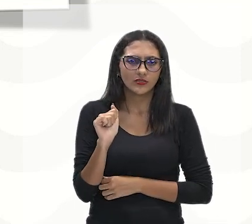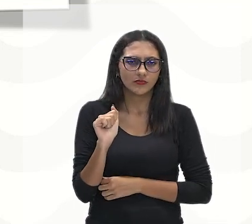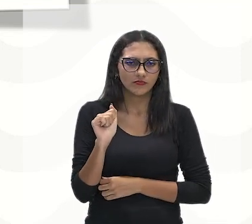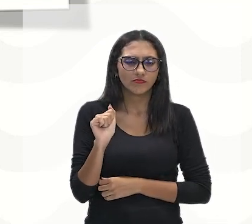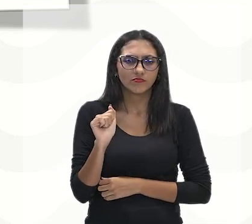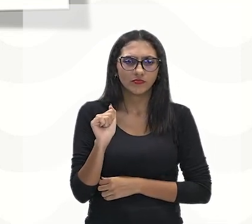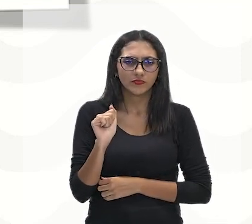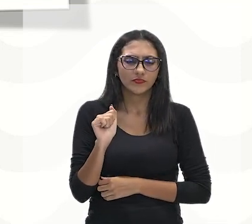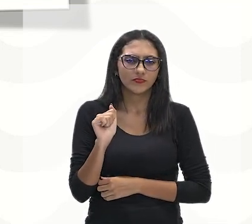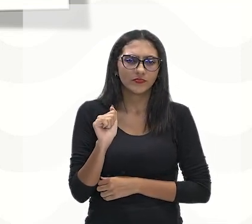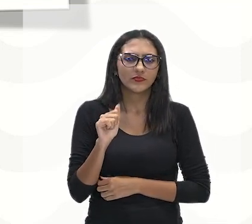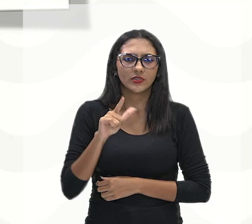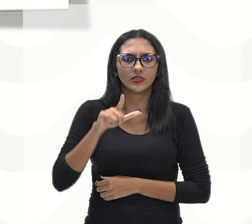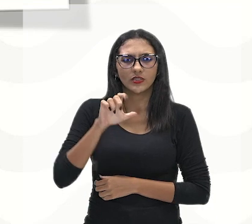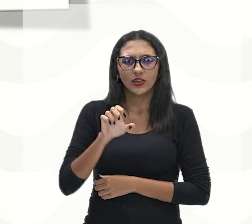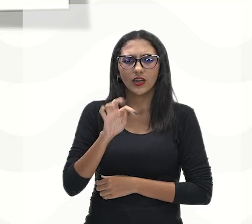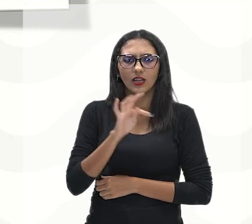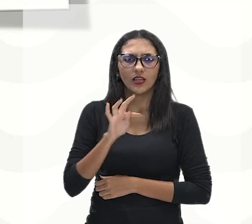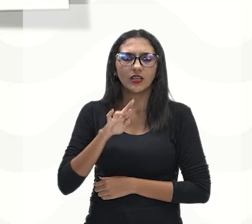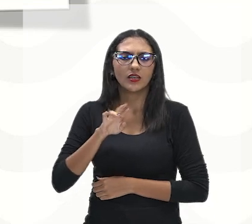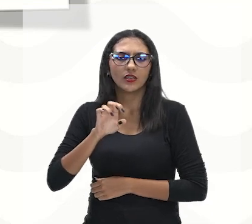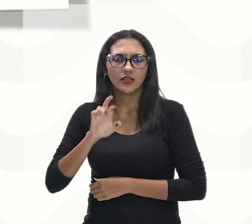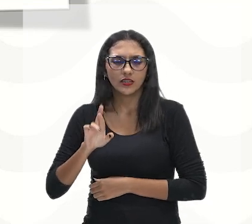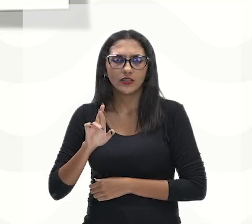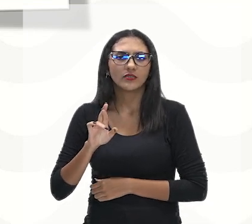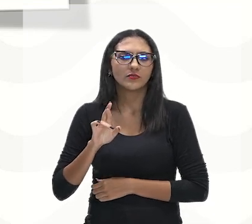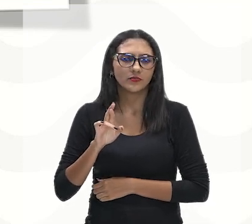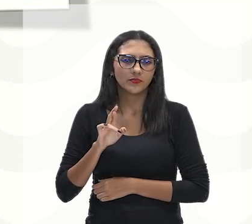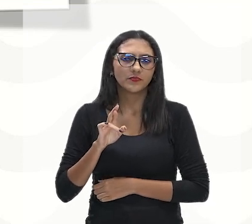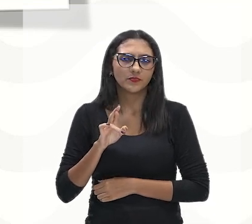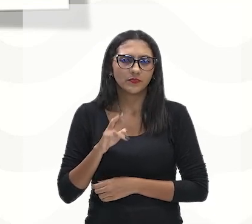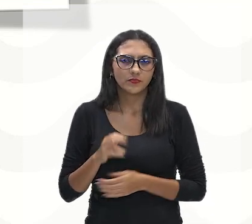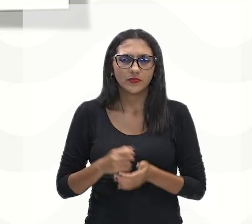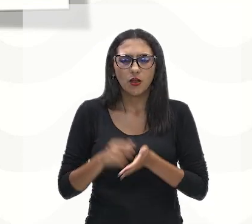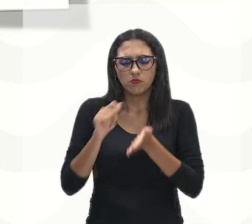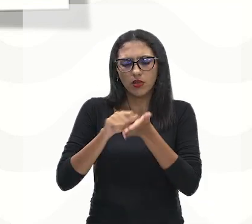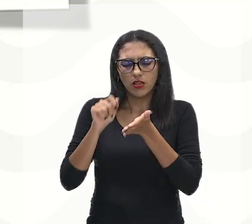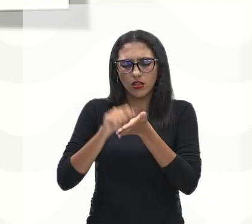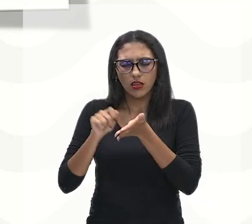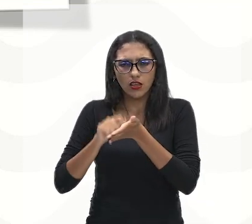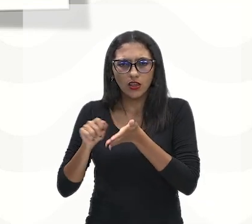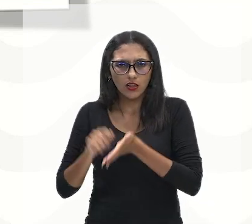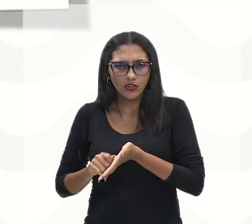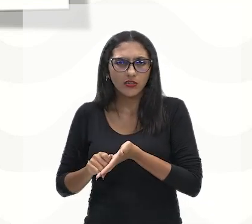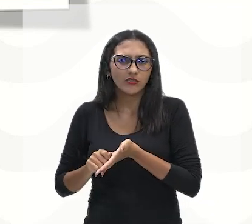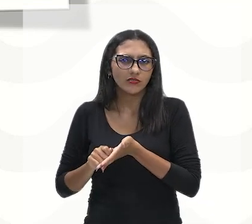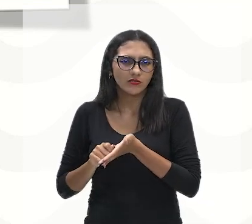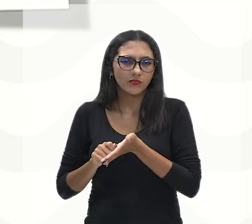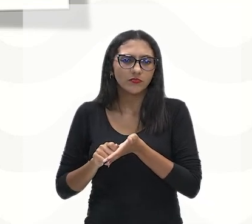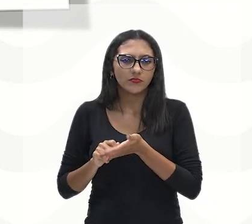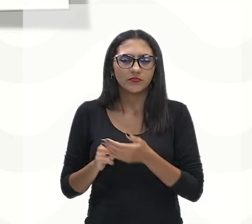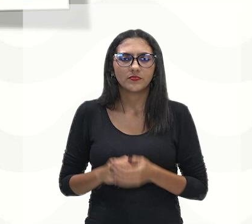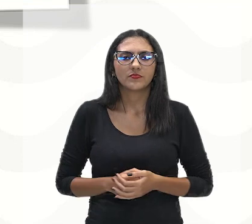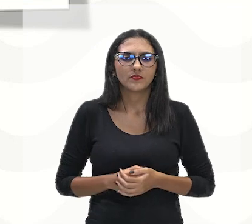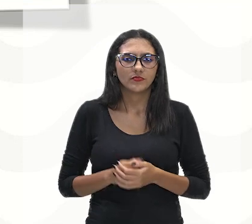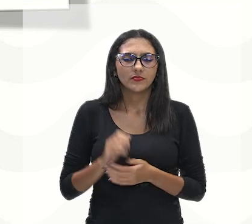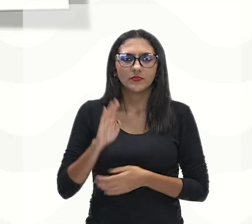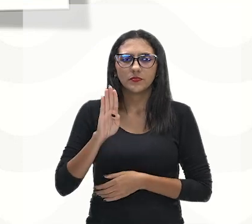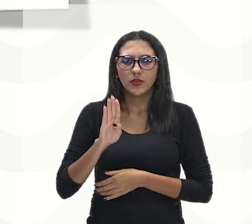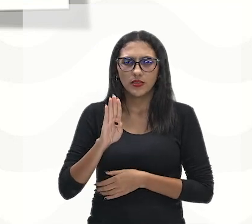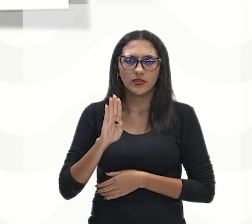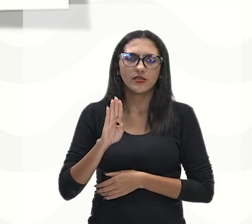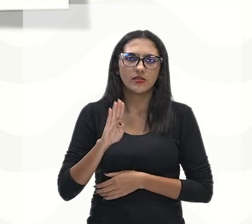letter, que é uma carta. Será que esse aí é uma carta? Letter B, invitation, que